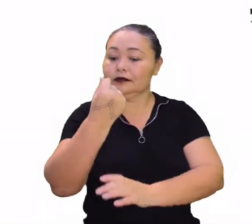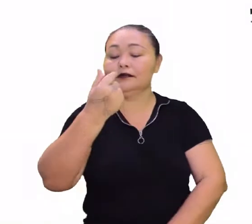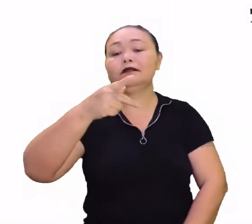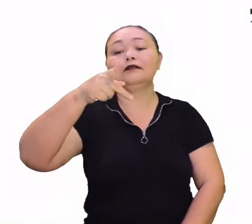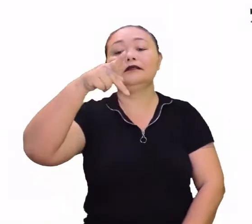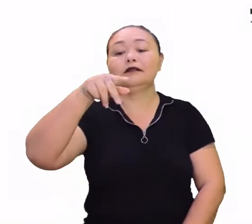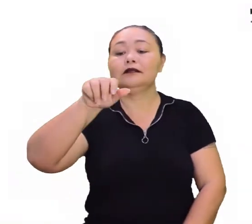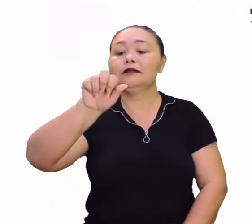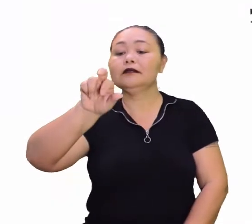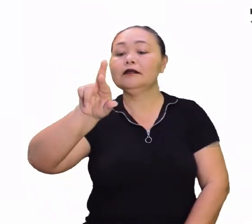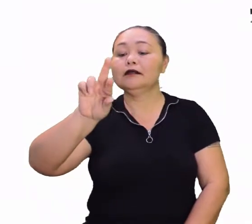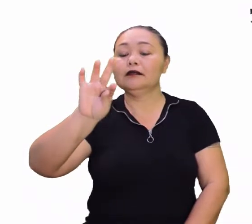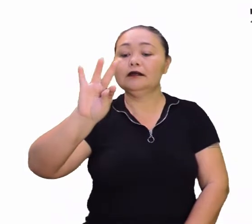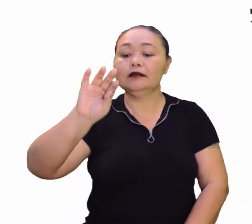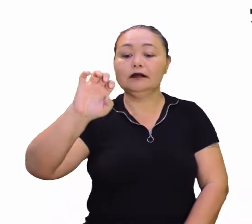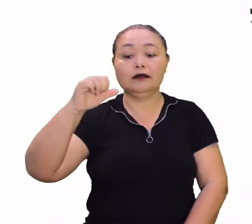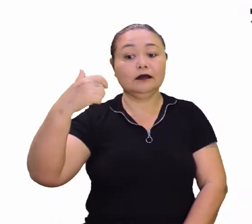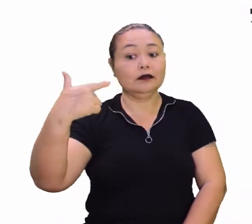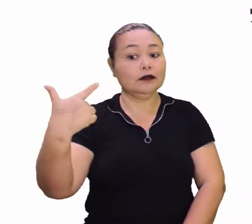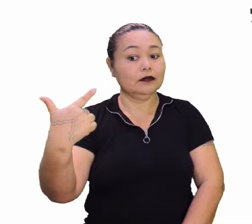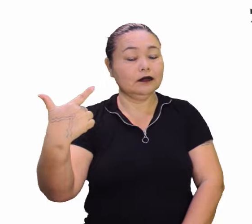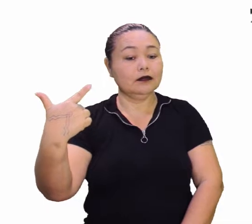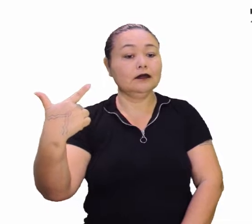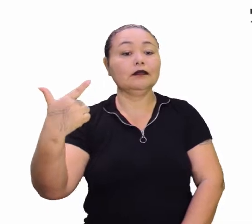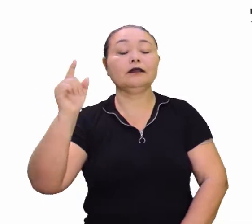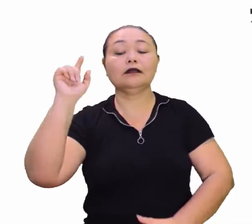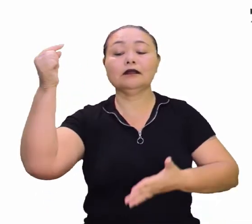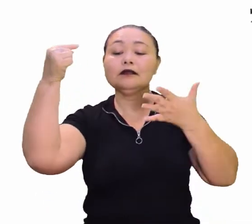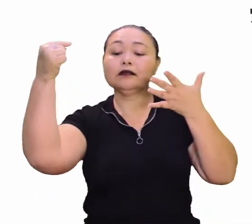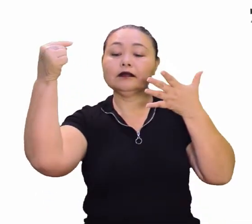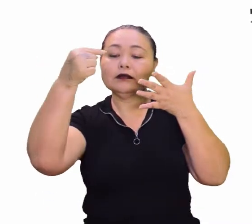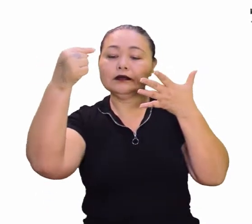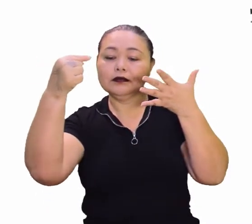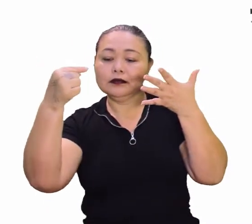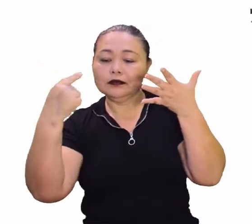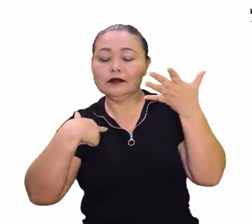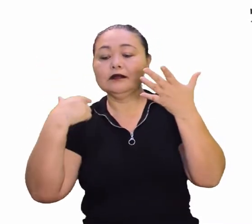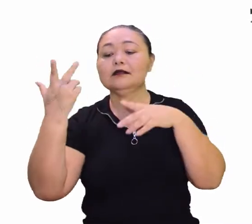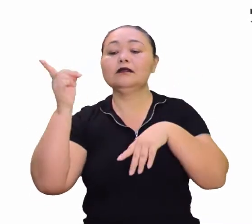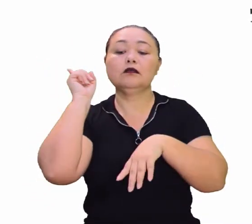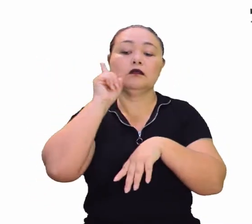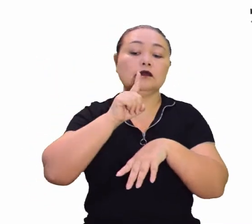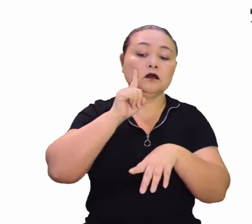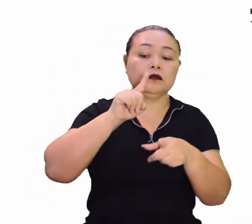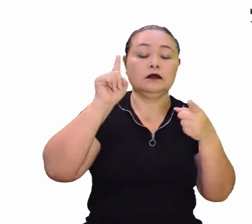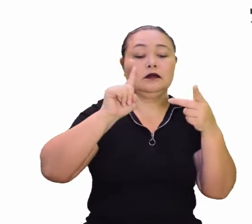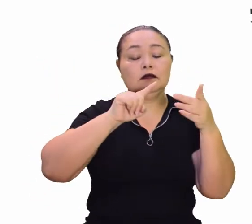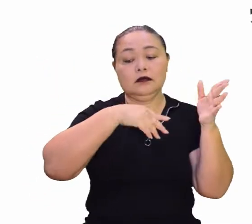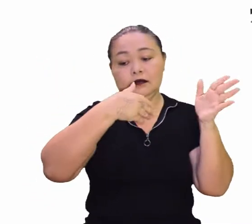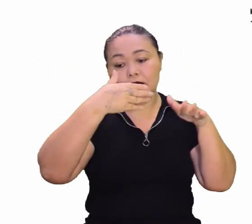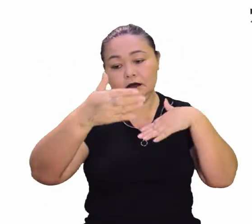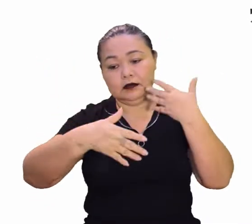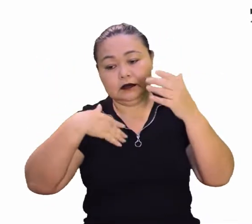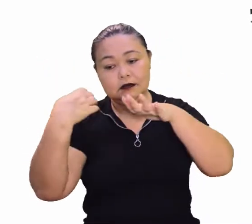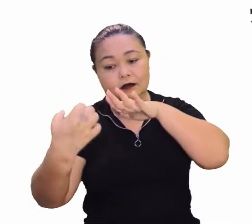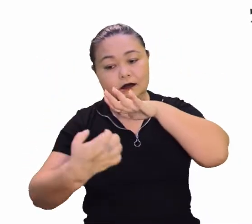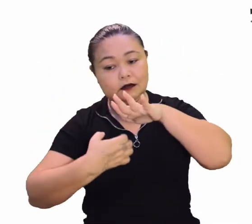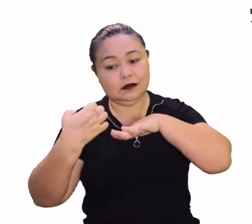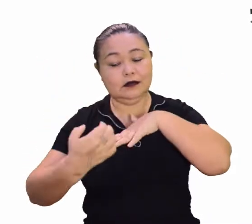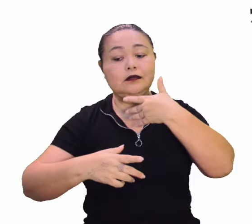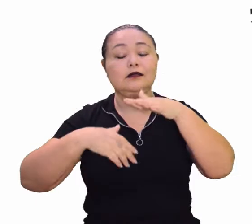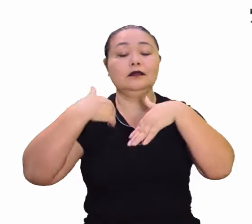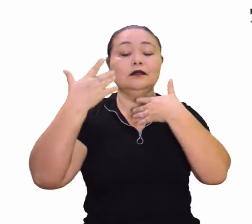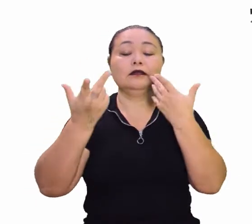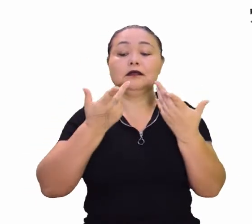2. Nessa aula, falamos os fatos sobre a questão dos Estados Unidos, todo o processo da